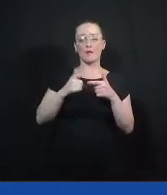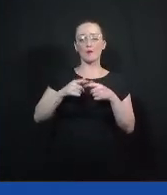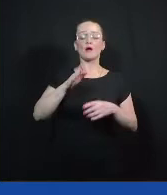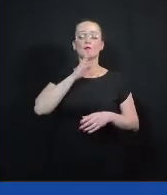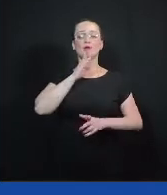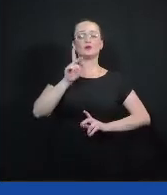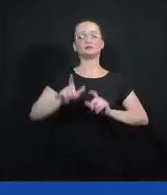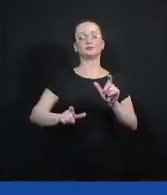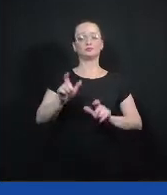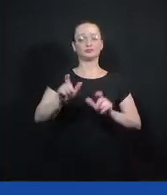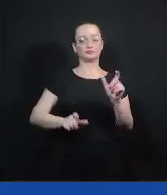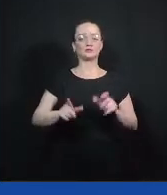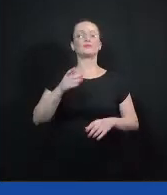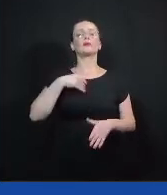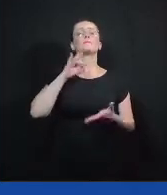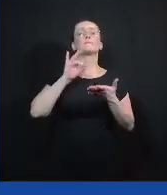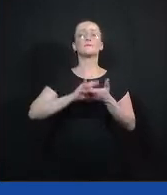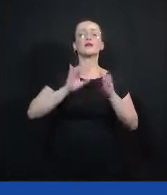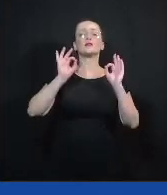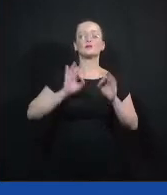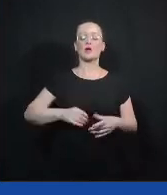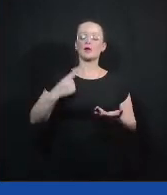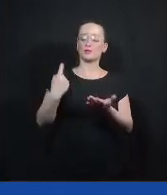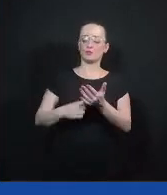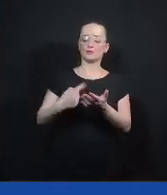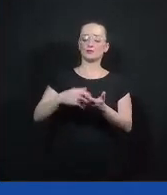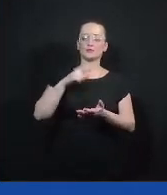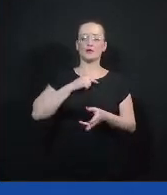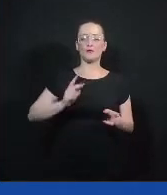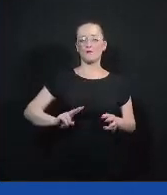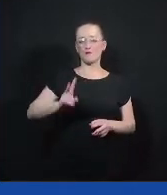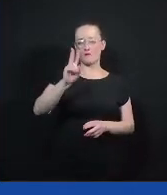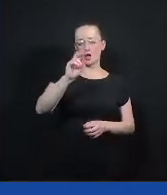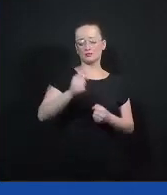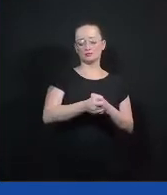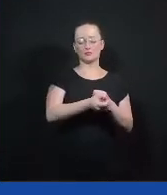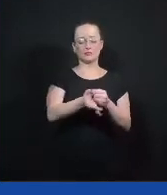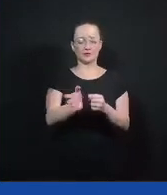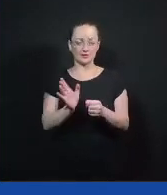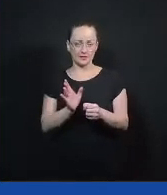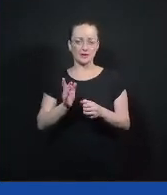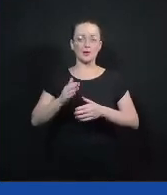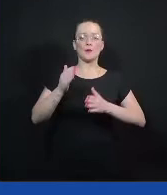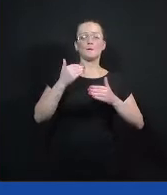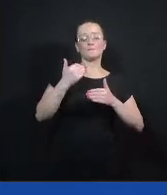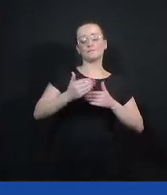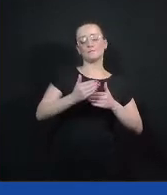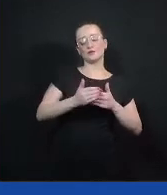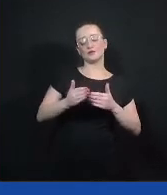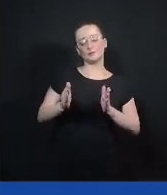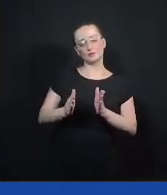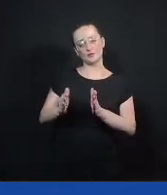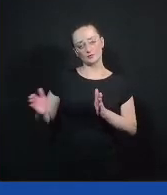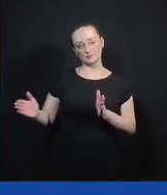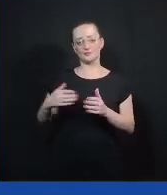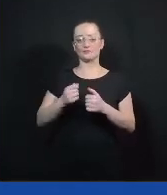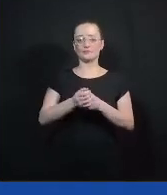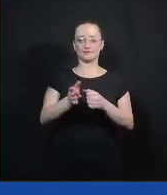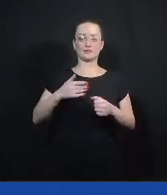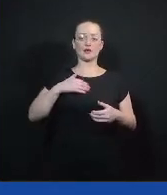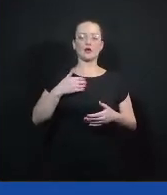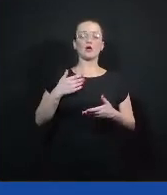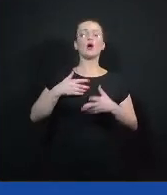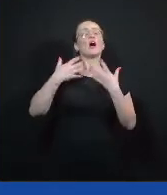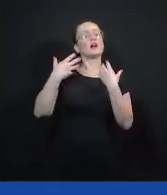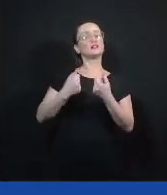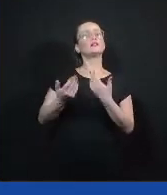população, que seja de fato comprometido com valores democráticos, com os procedimentos democráticos, aberto ao